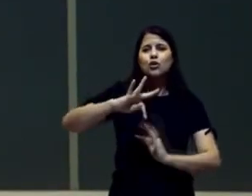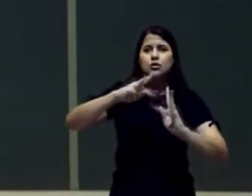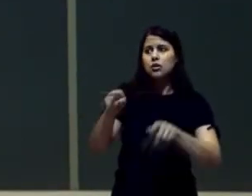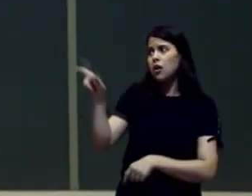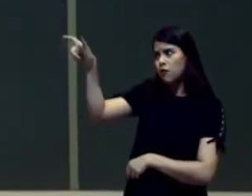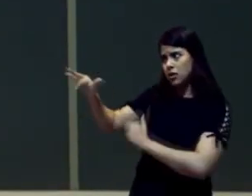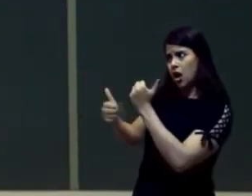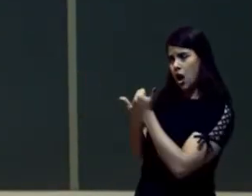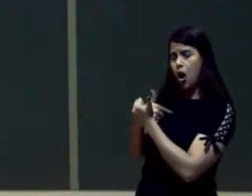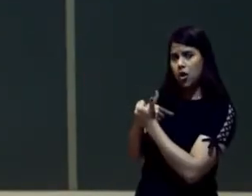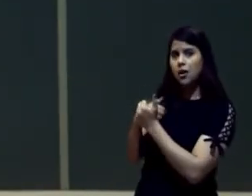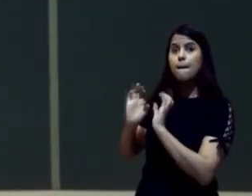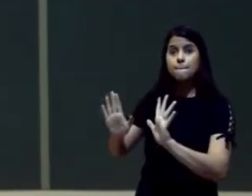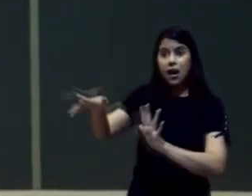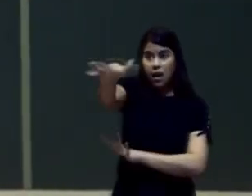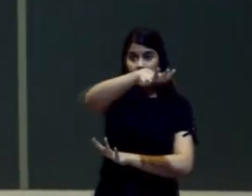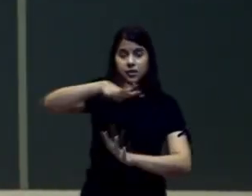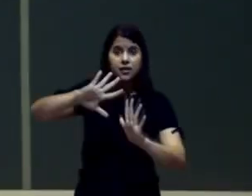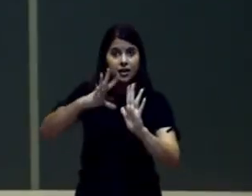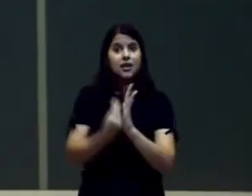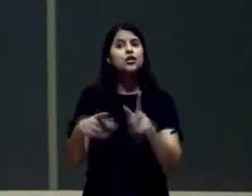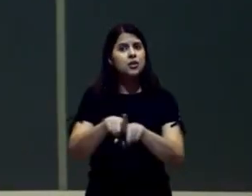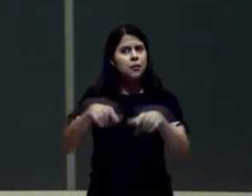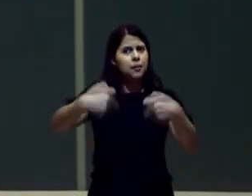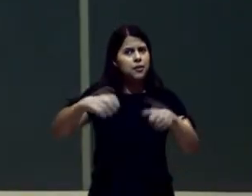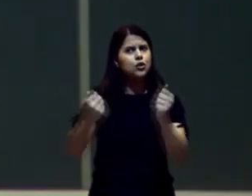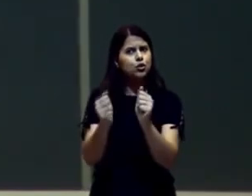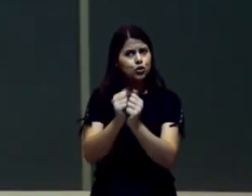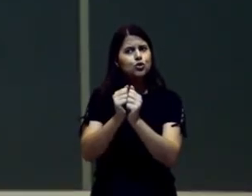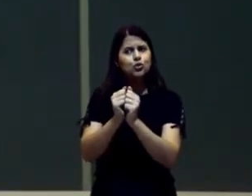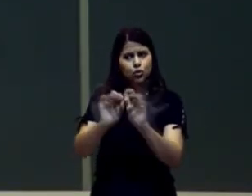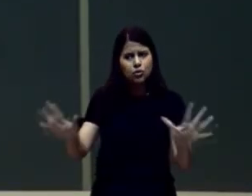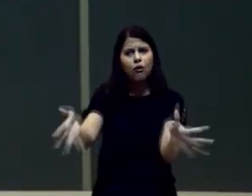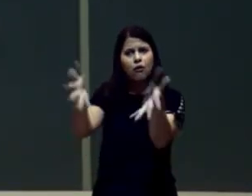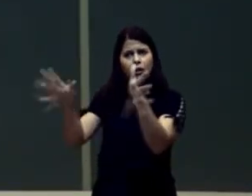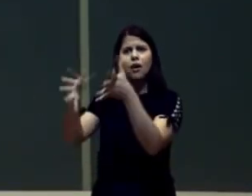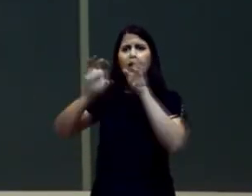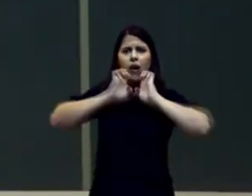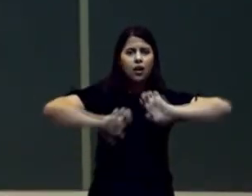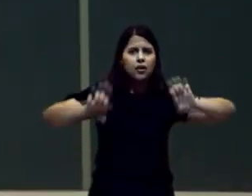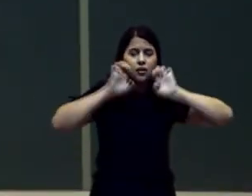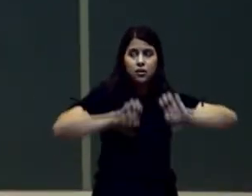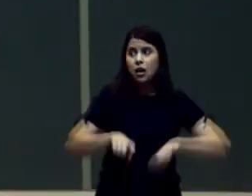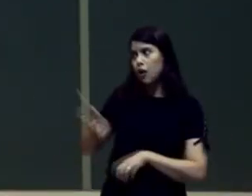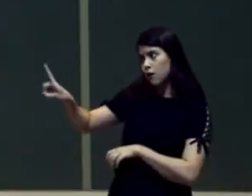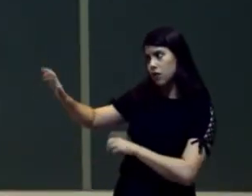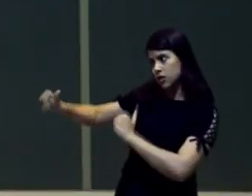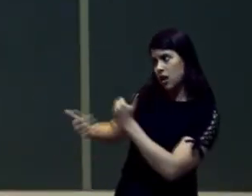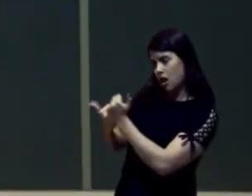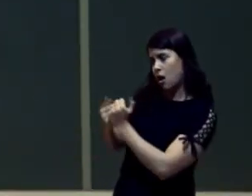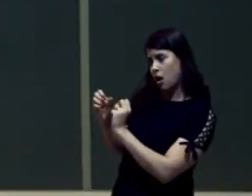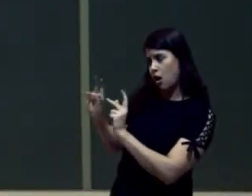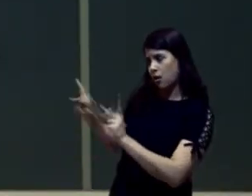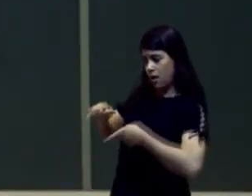sucessor, mas igreja, escute, tudo que eu escrevi para Timóteo serve para vocês. Paulo está dizendo: Timóteo, você é o meu herdeiro e esse